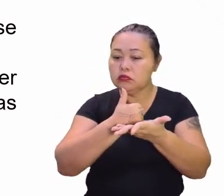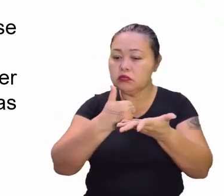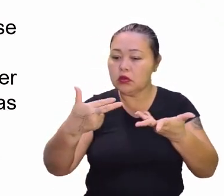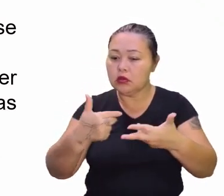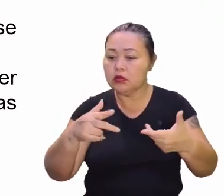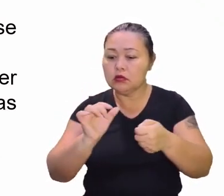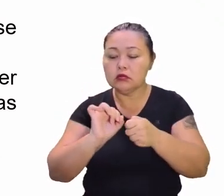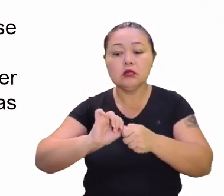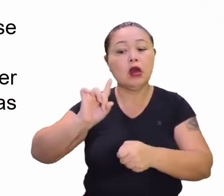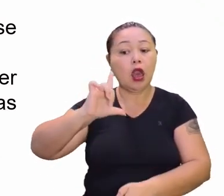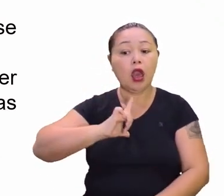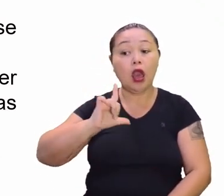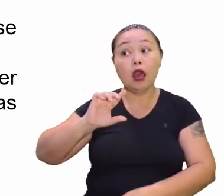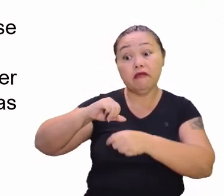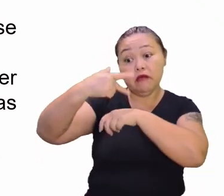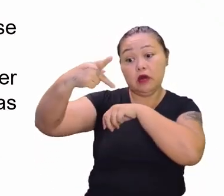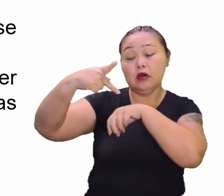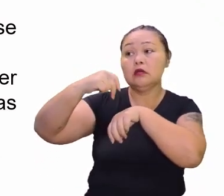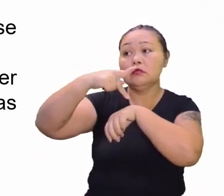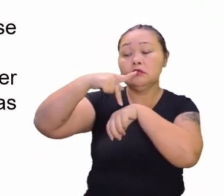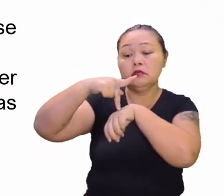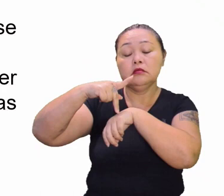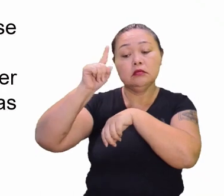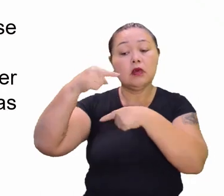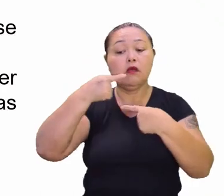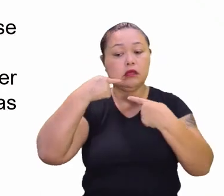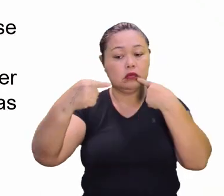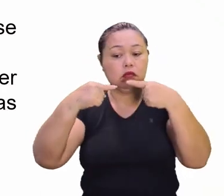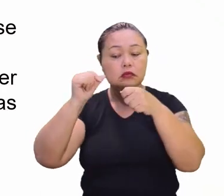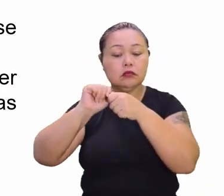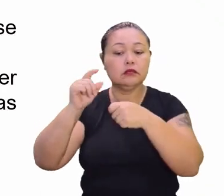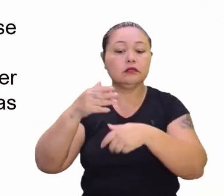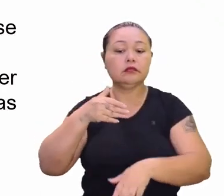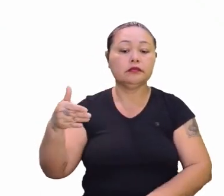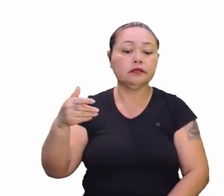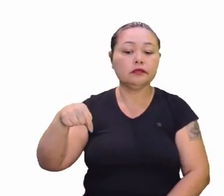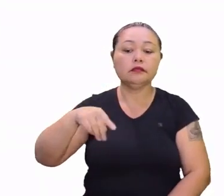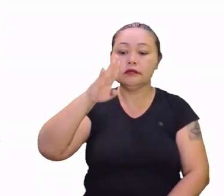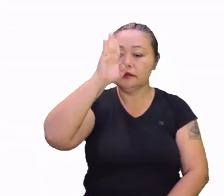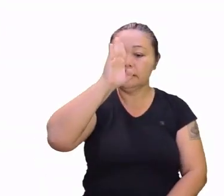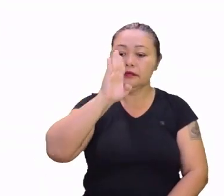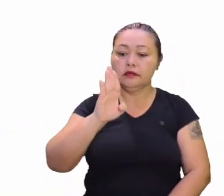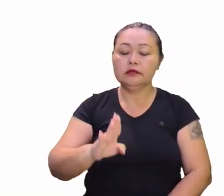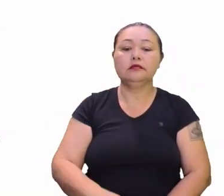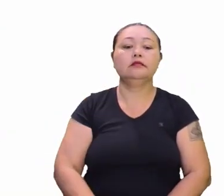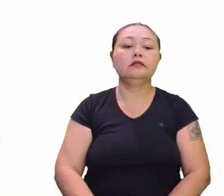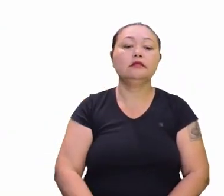isso era visto de uma forma internacional. Exatamente. Isso foi muito polêmico esse momento aí para o Brasil.